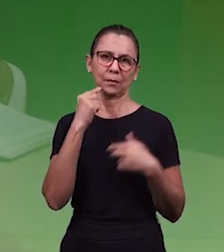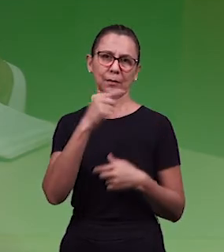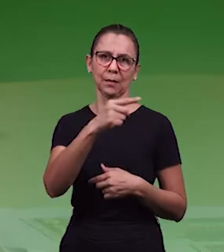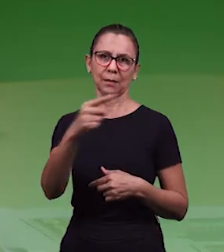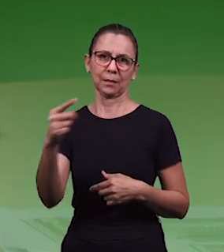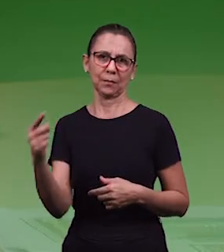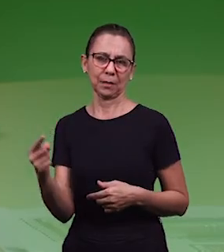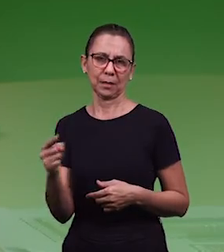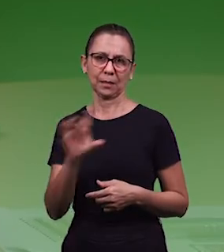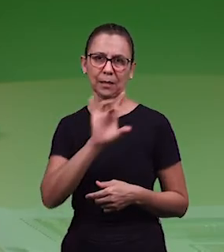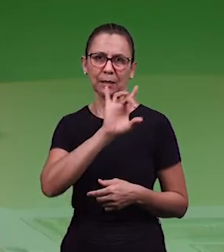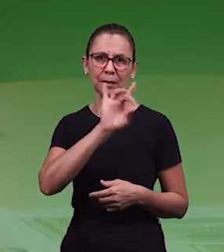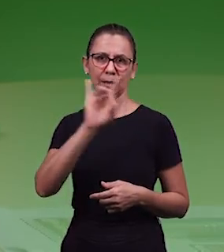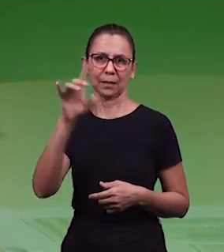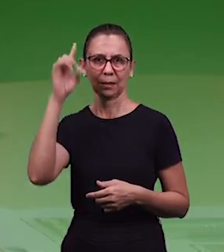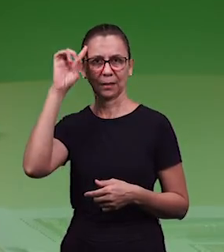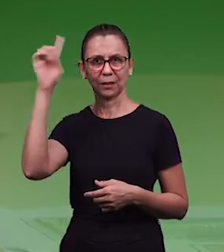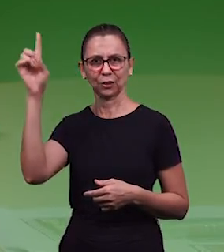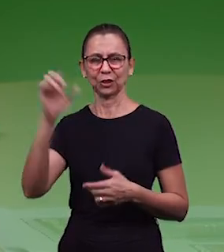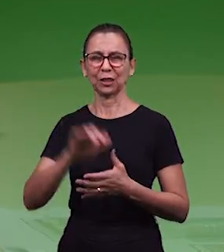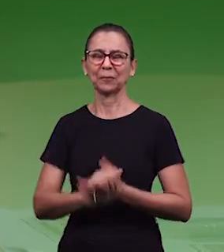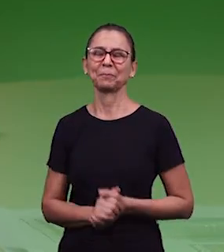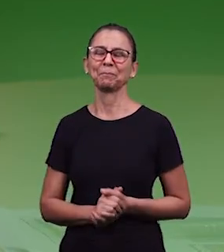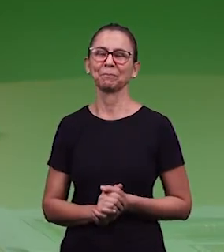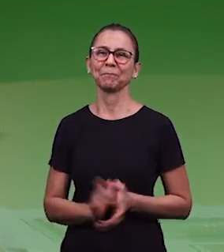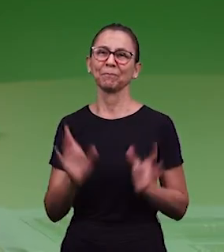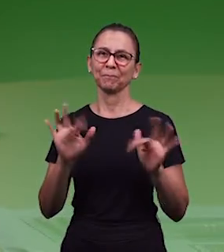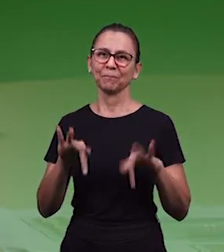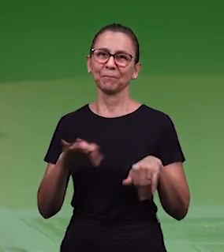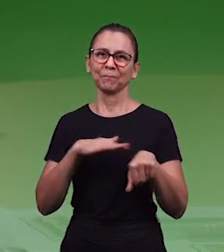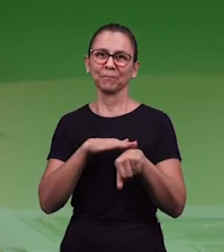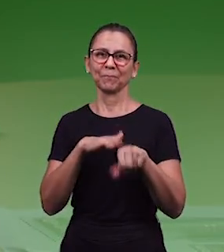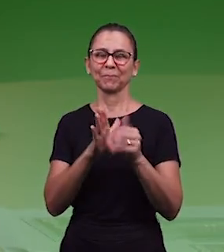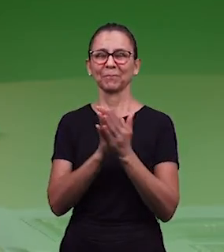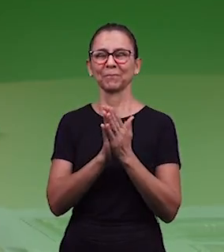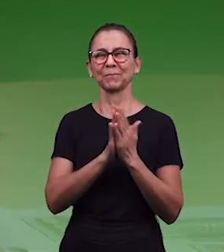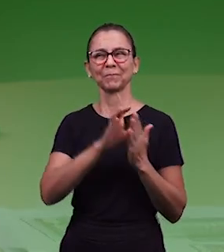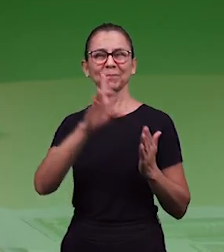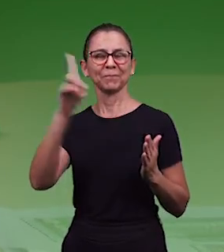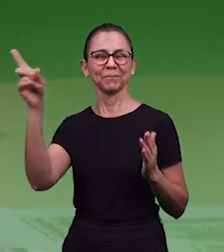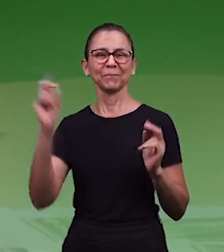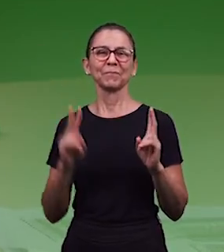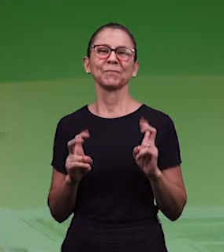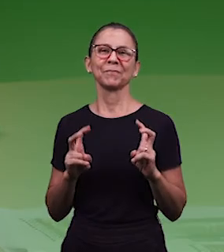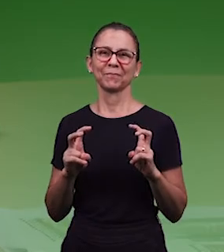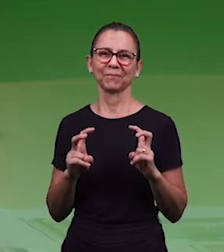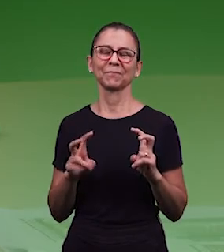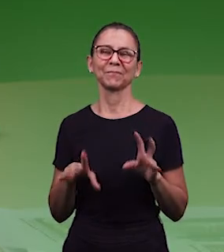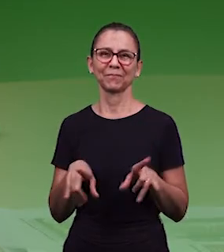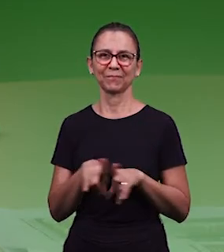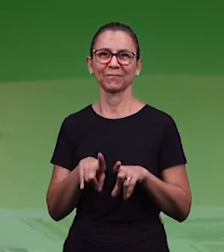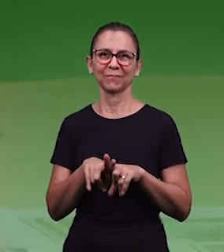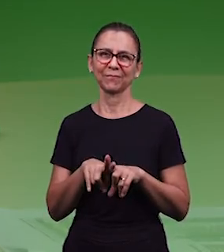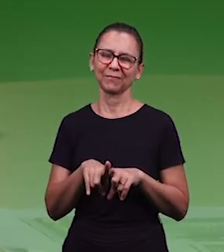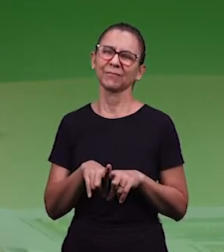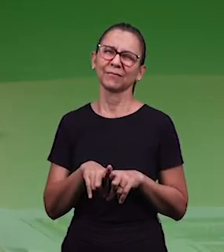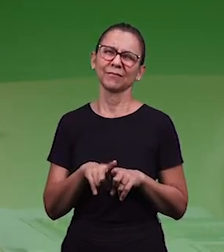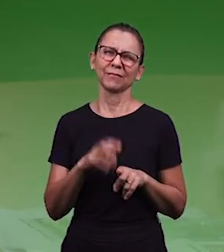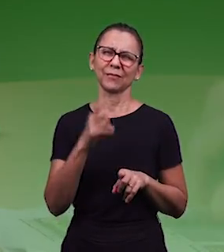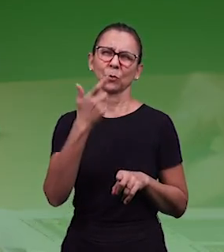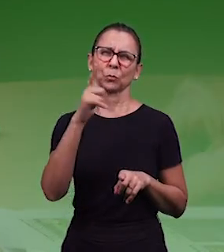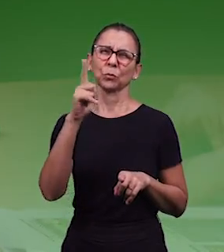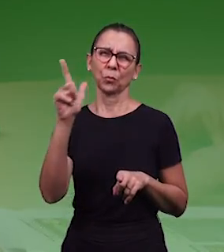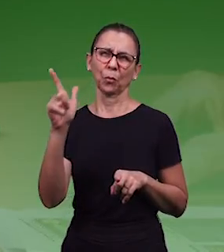Estamos chegando ao fim de mais uma edição do programa Conversas Bíblicas. Este tema que é um tema também, como os demais que nós